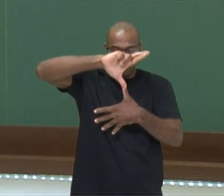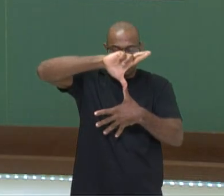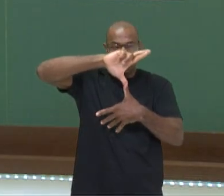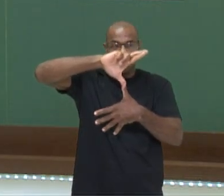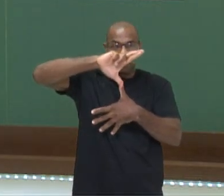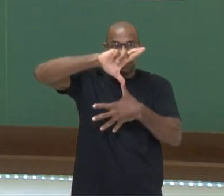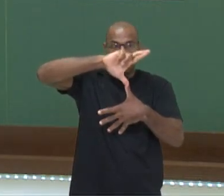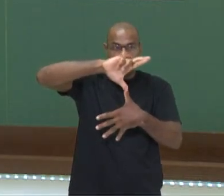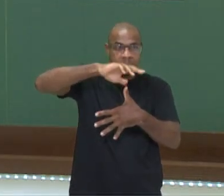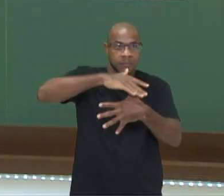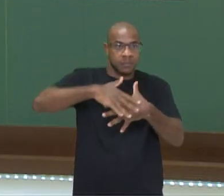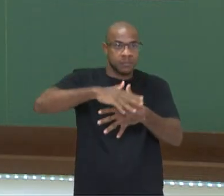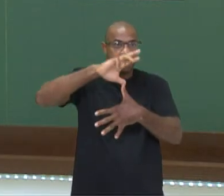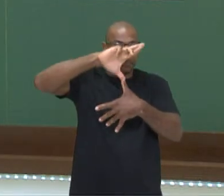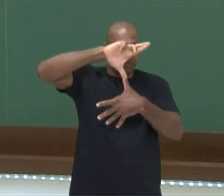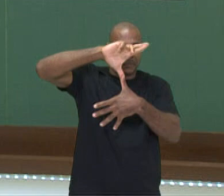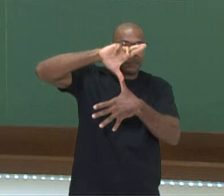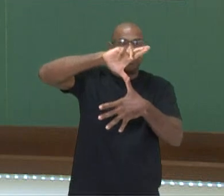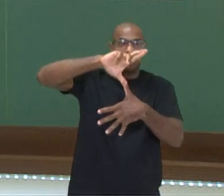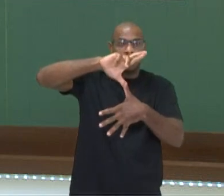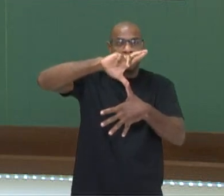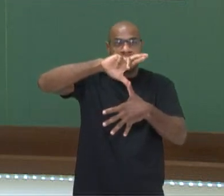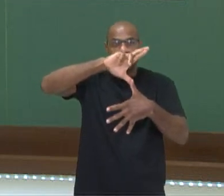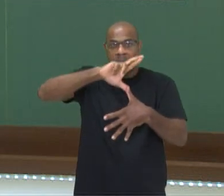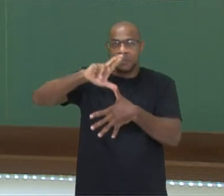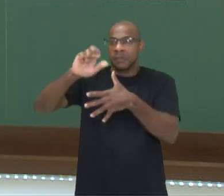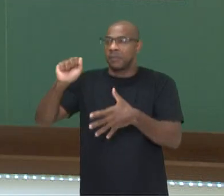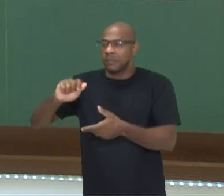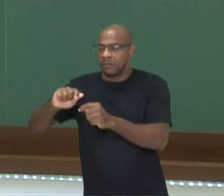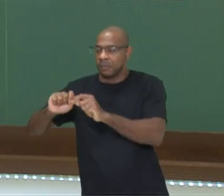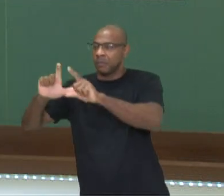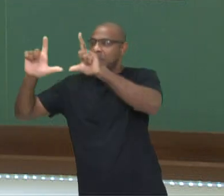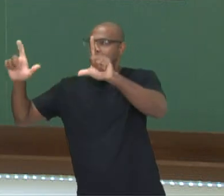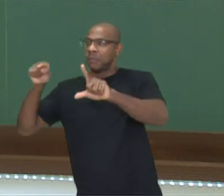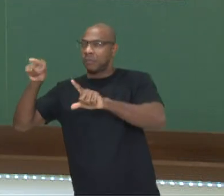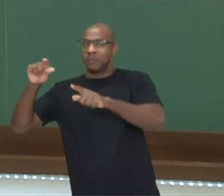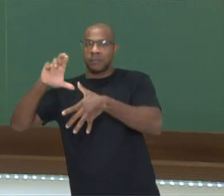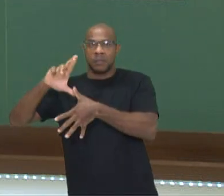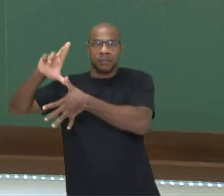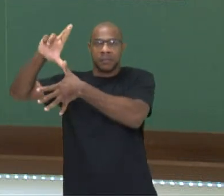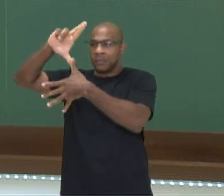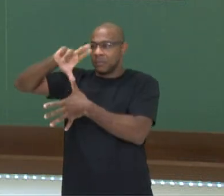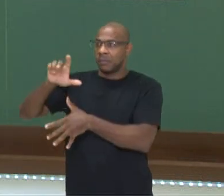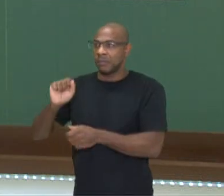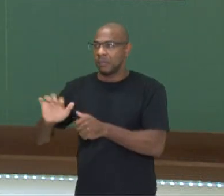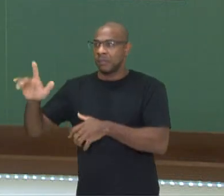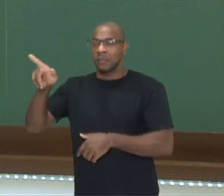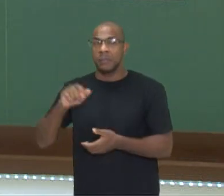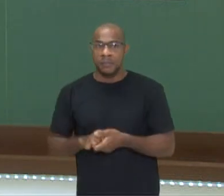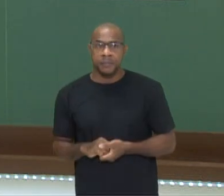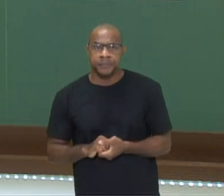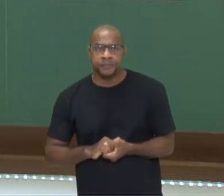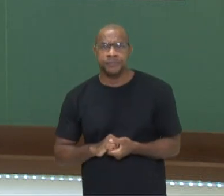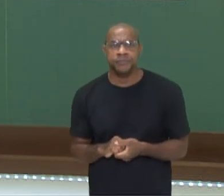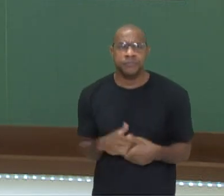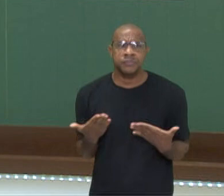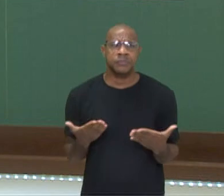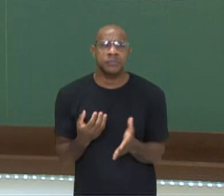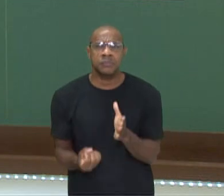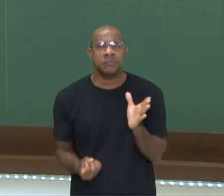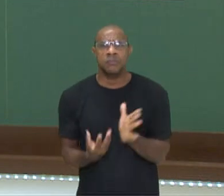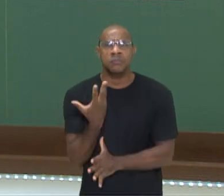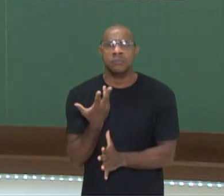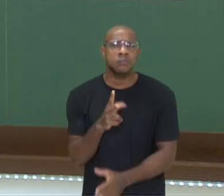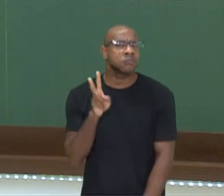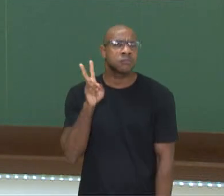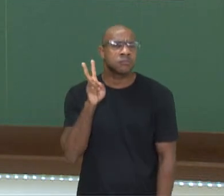latino-americano, né? Está aqui um pouquinho maior. Tudo isso você já sabia. Ótimo. E diz que o nascimento,